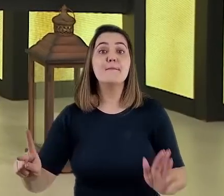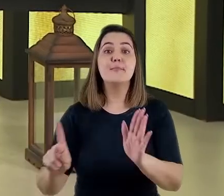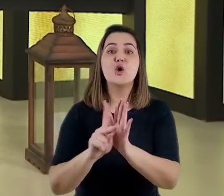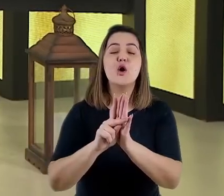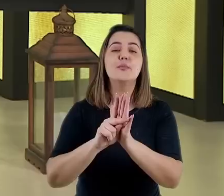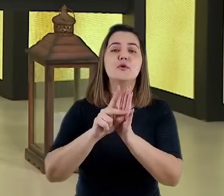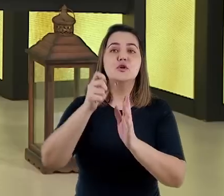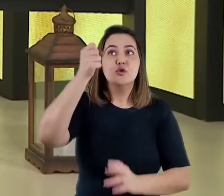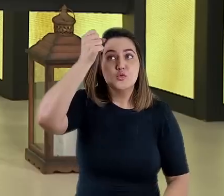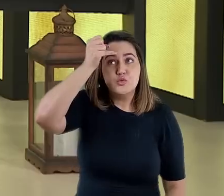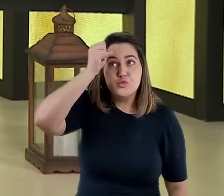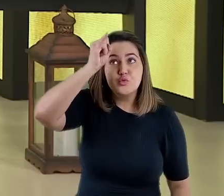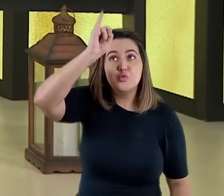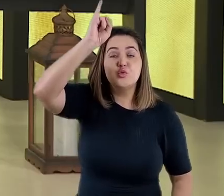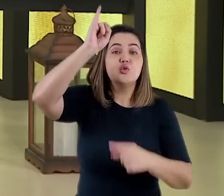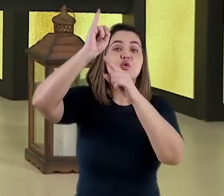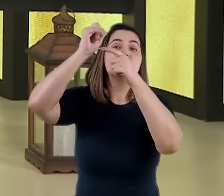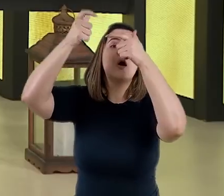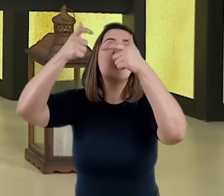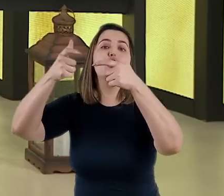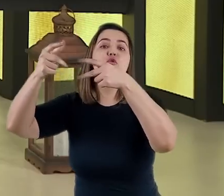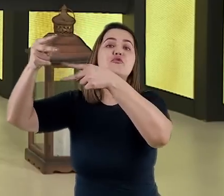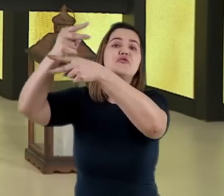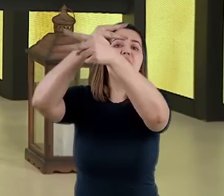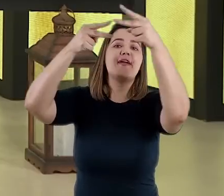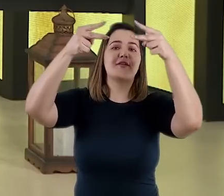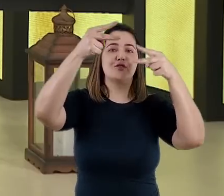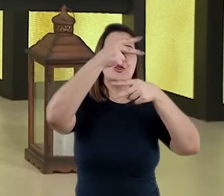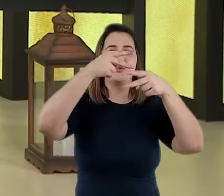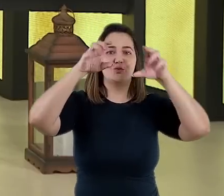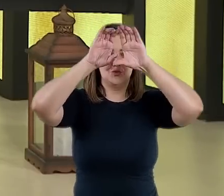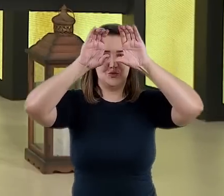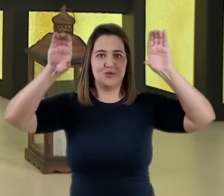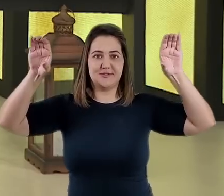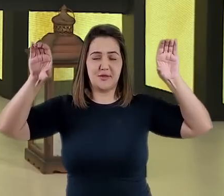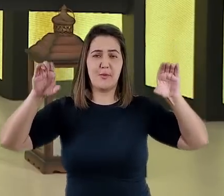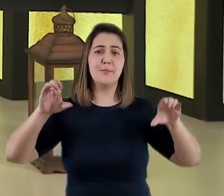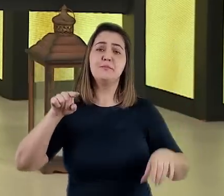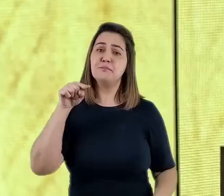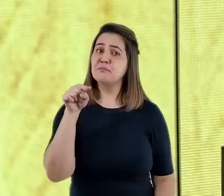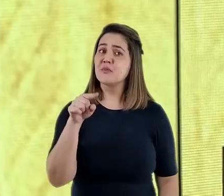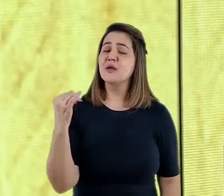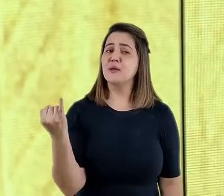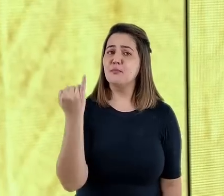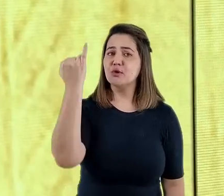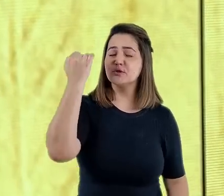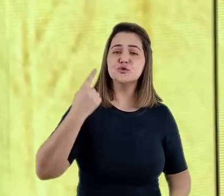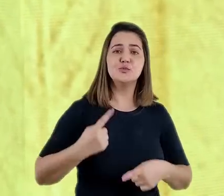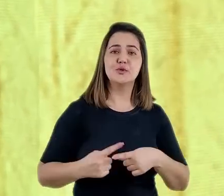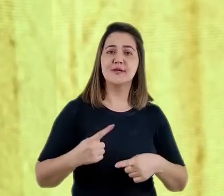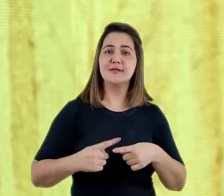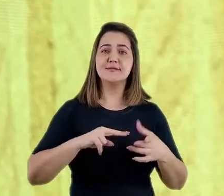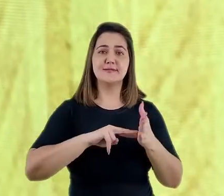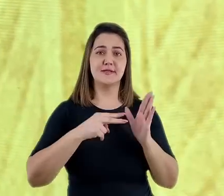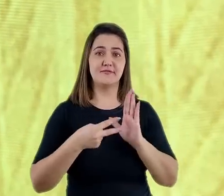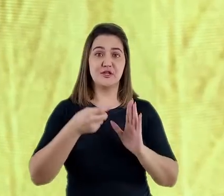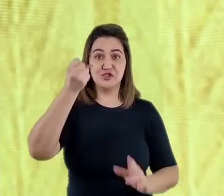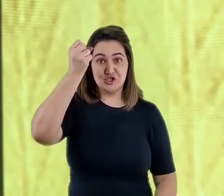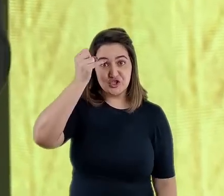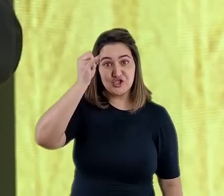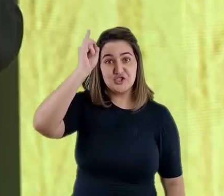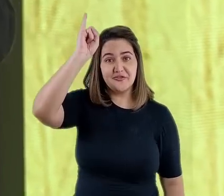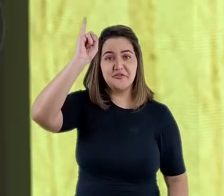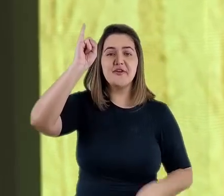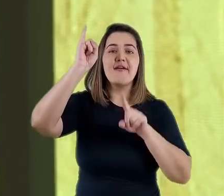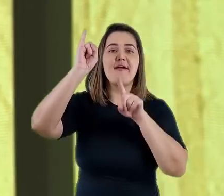significaria vindo dos 4 proeminentes ventos do céu. Isso é importante, sabe por quê? Porque